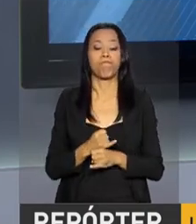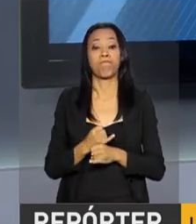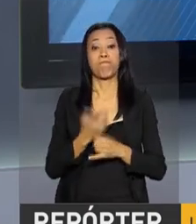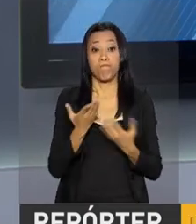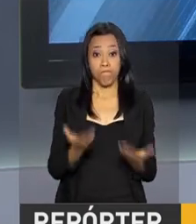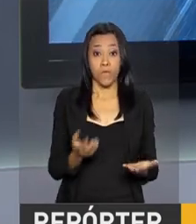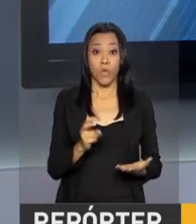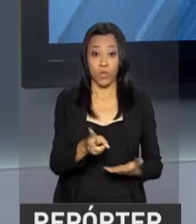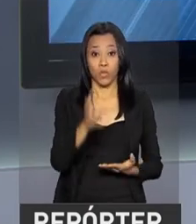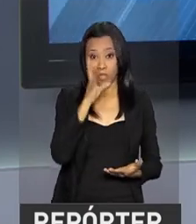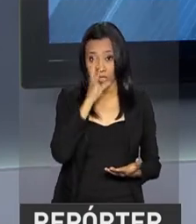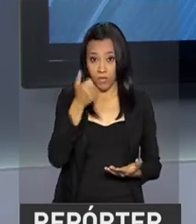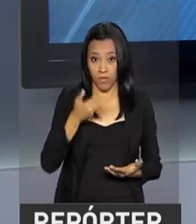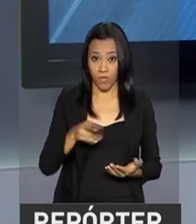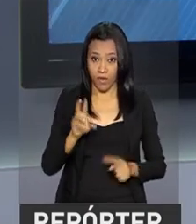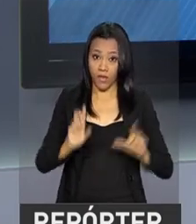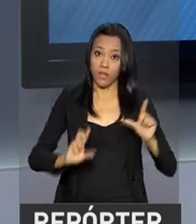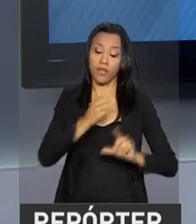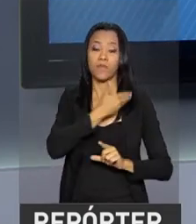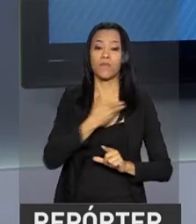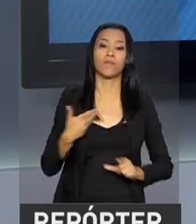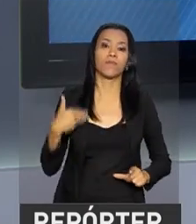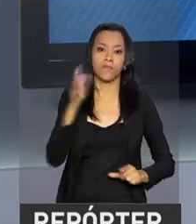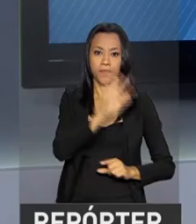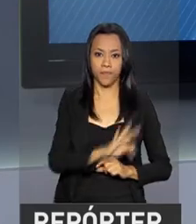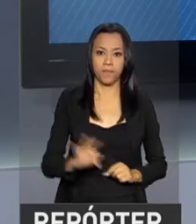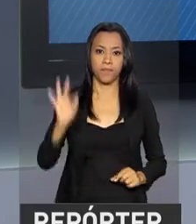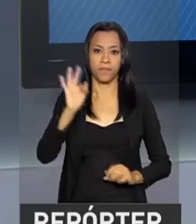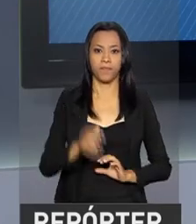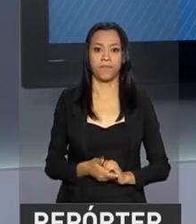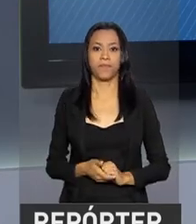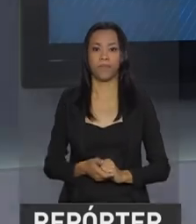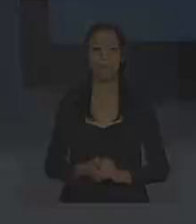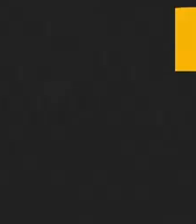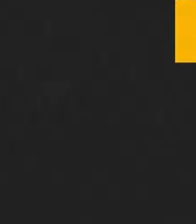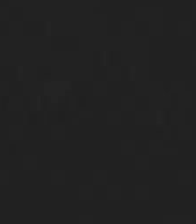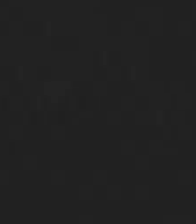internet continue com a gente na nbr a tv do governo federal